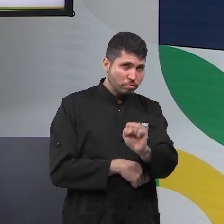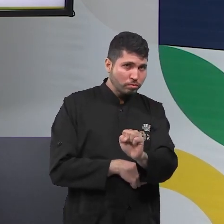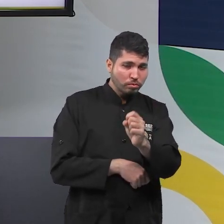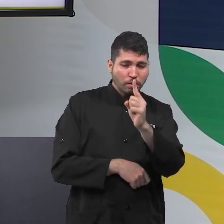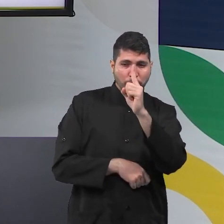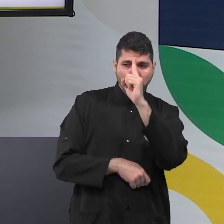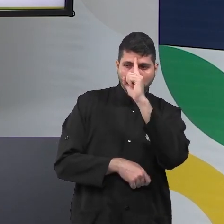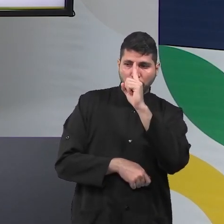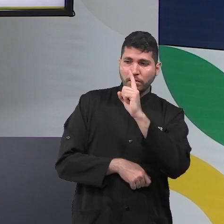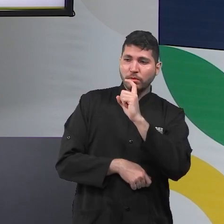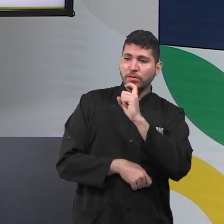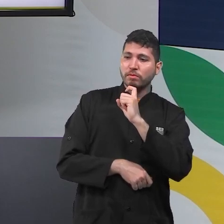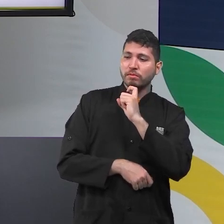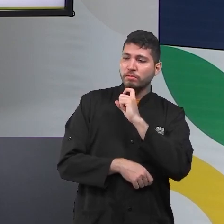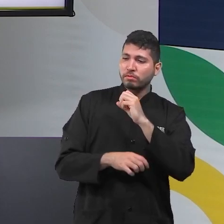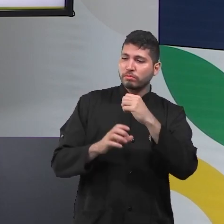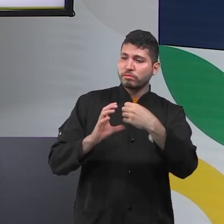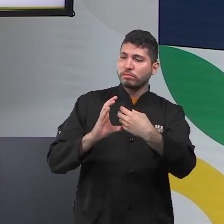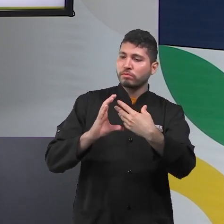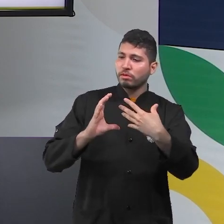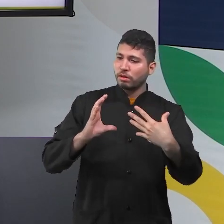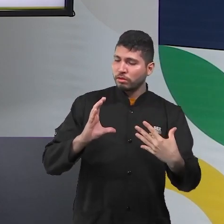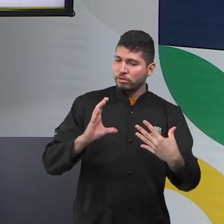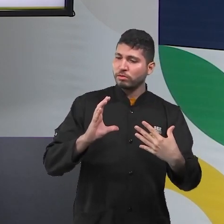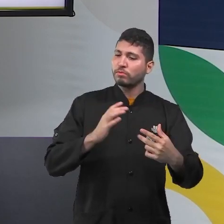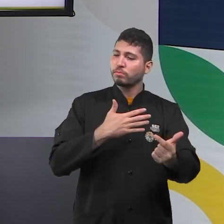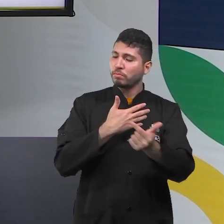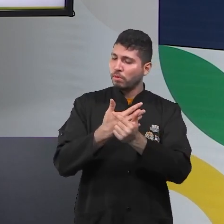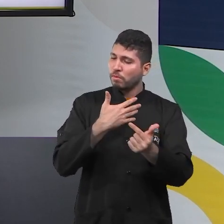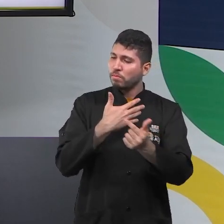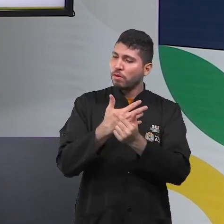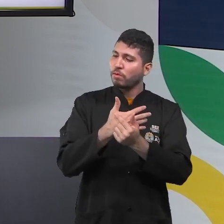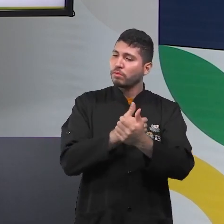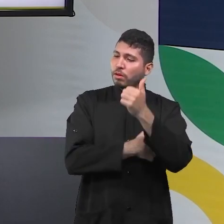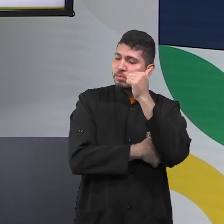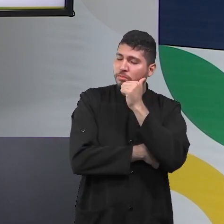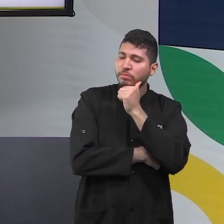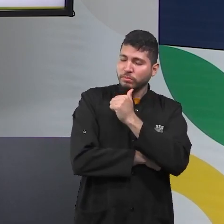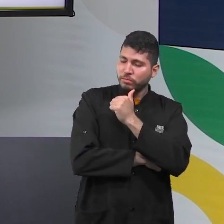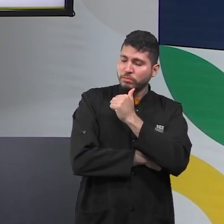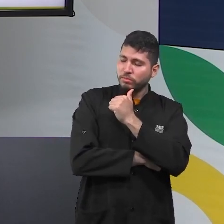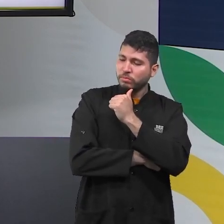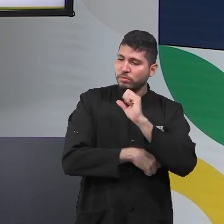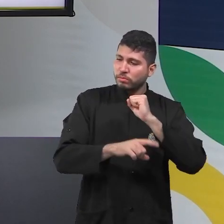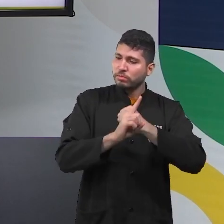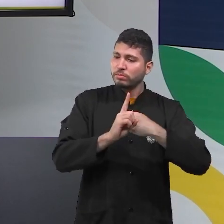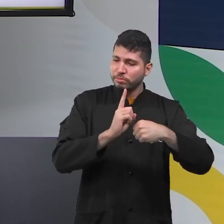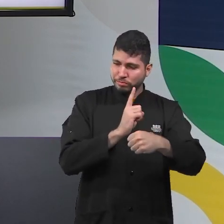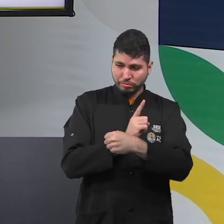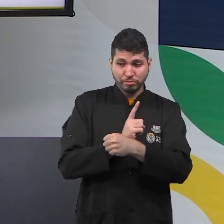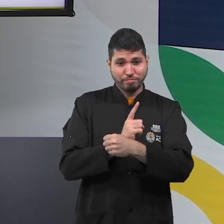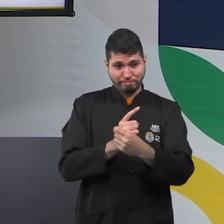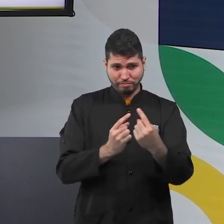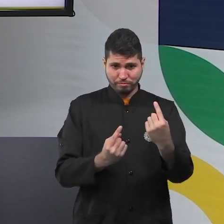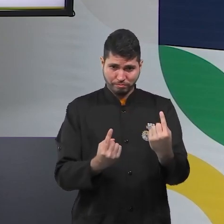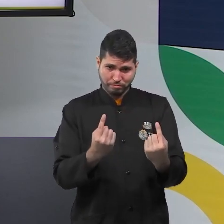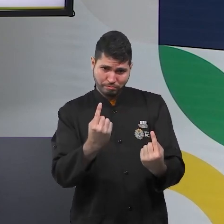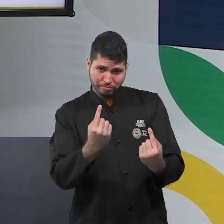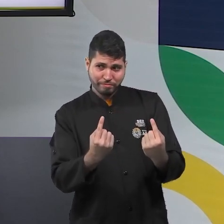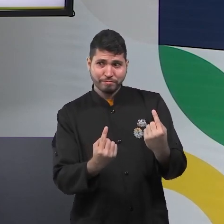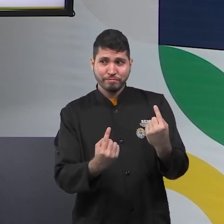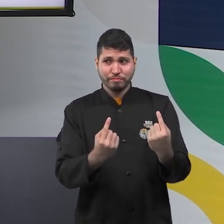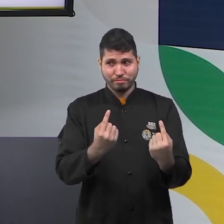nessa tirinha. Questão do papel da mulher na sociedade, né, uma questão discutida aí, tem ampla